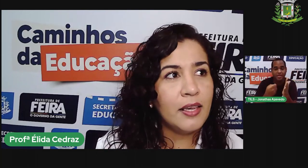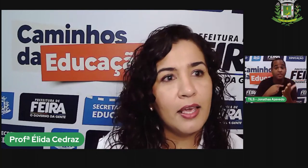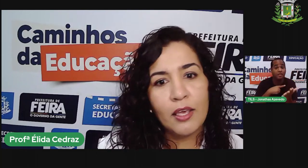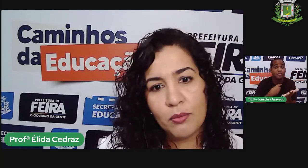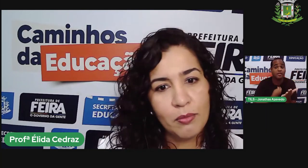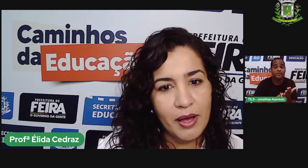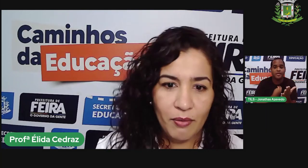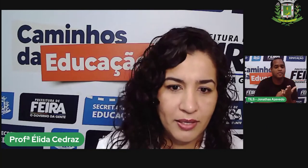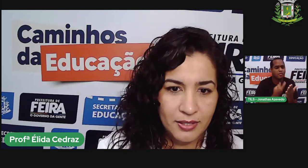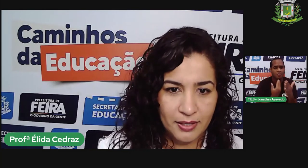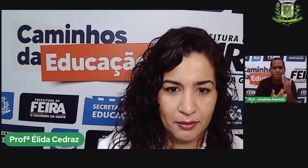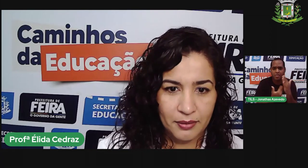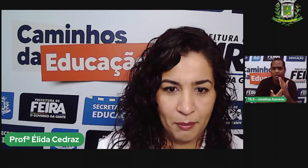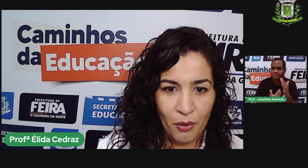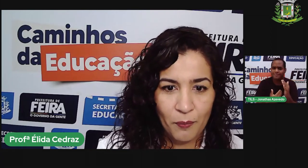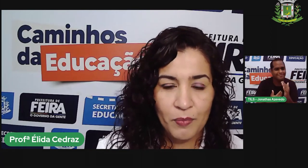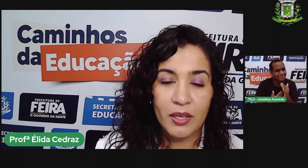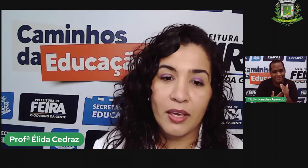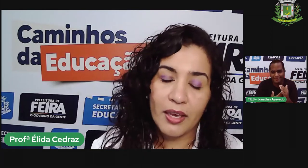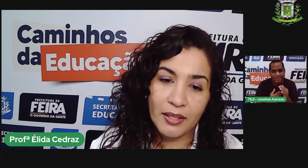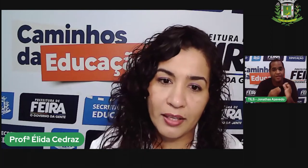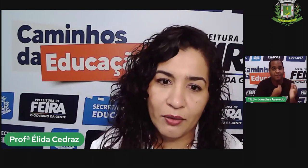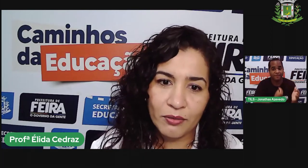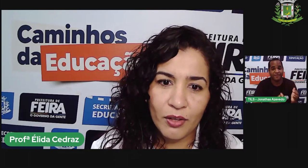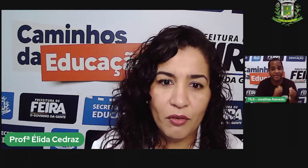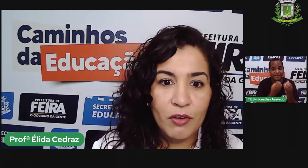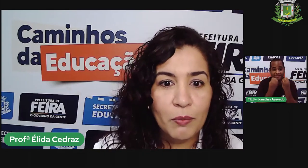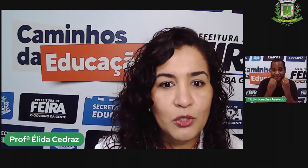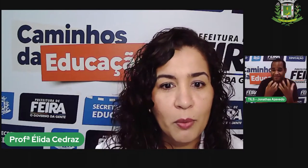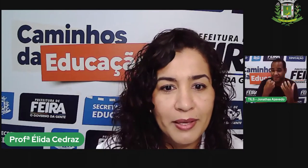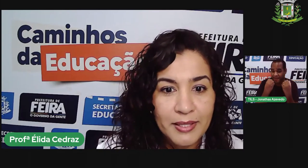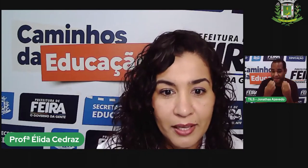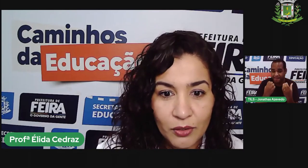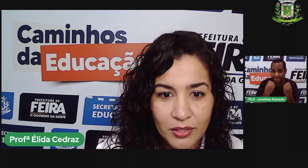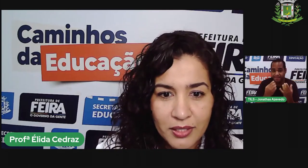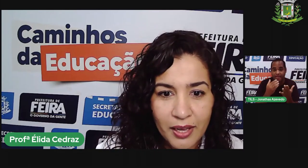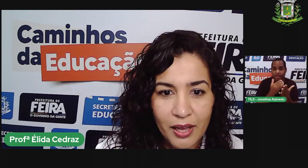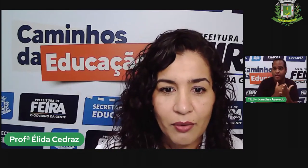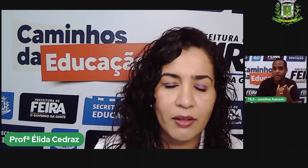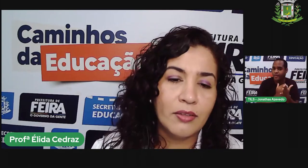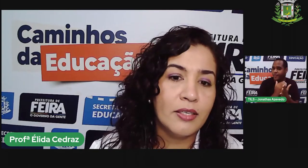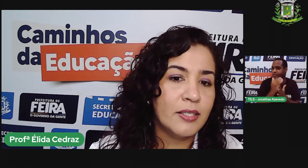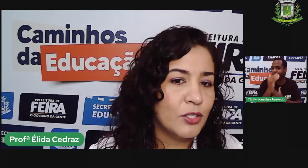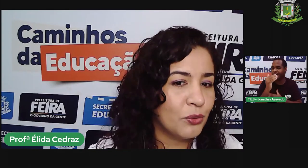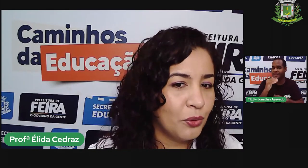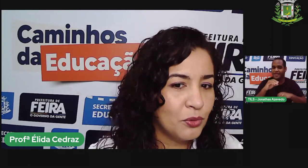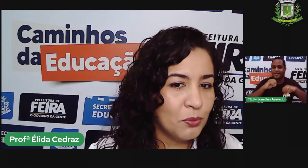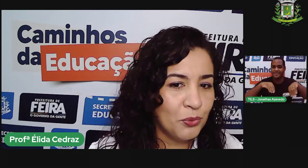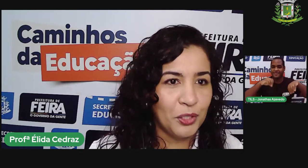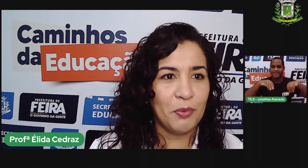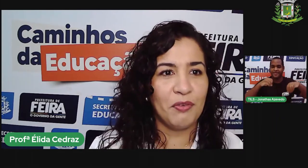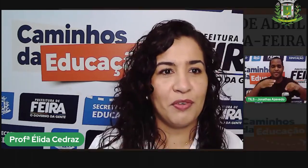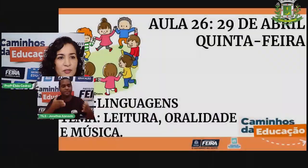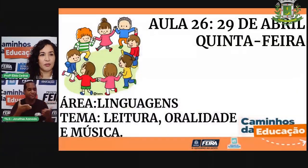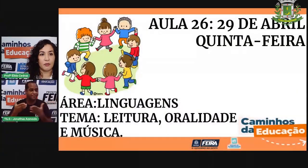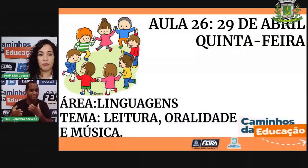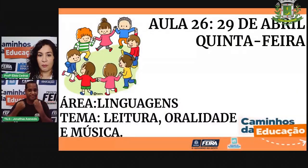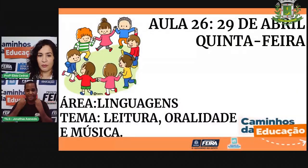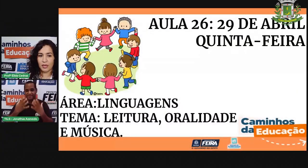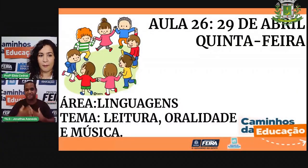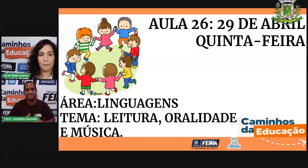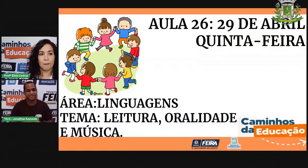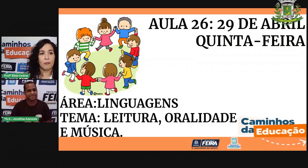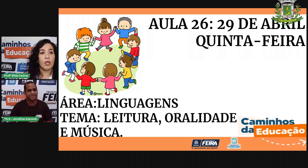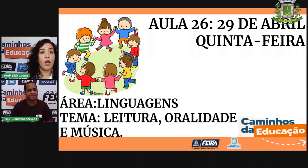perder nenhuma asinha Tá bom então vamos começar a nossa aula e sejam todos muito bem vindos